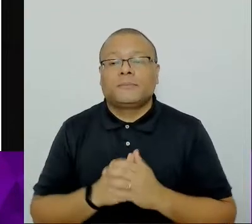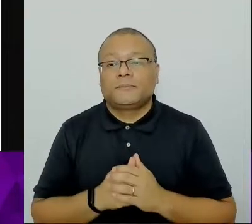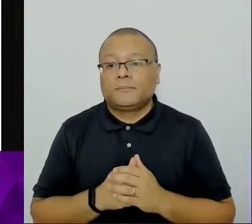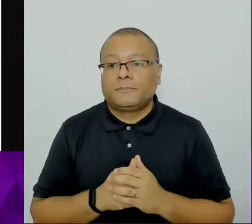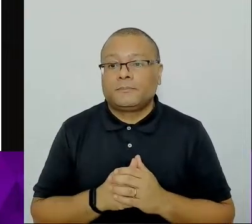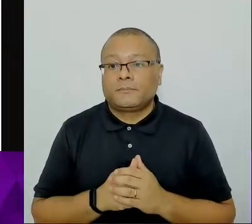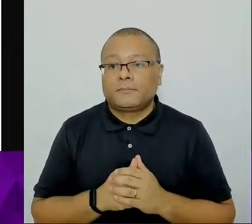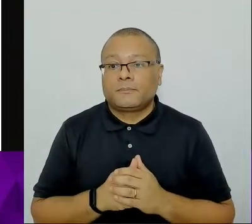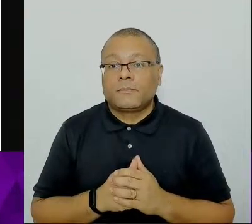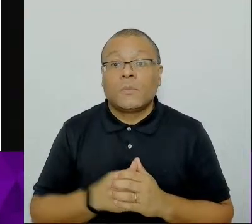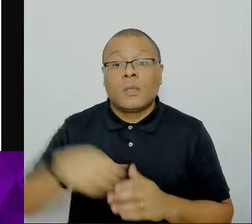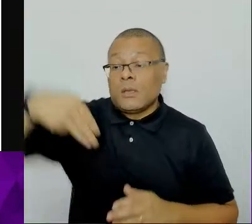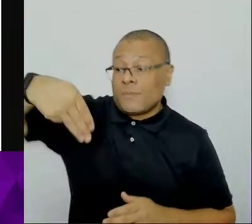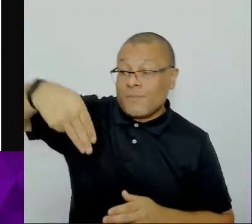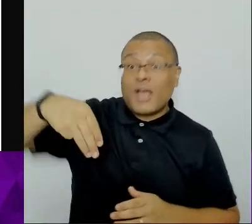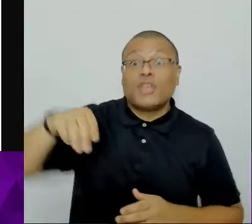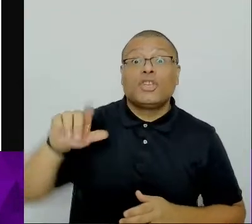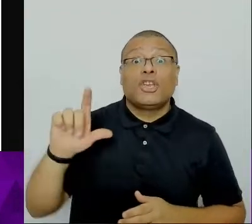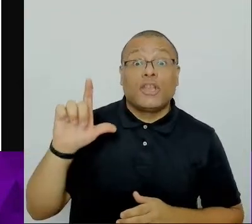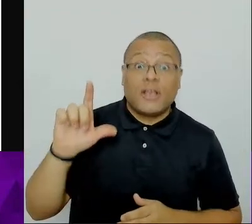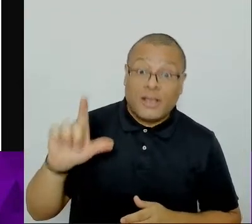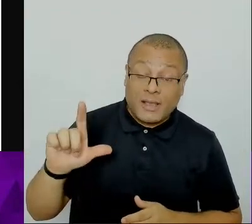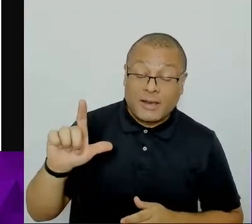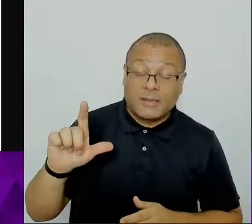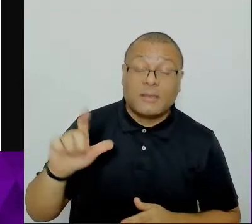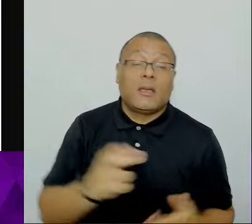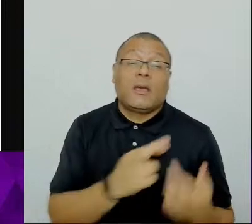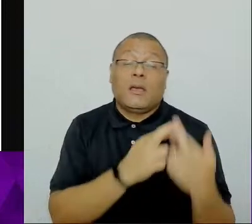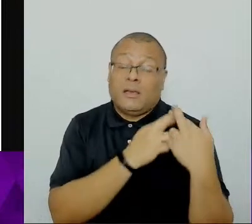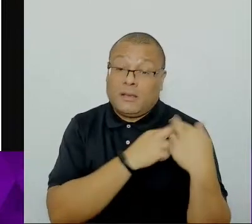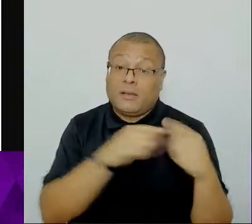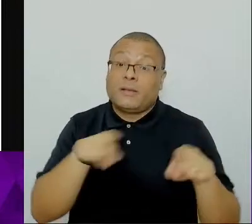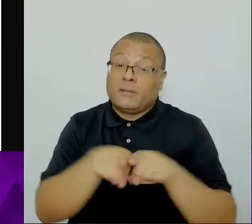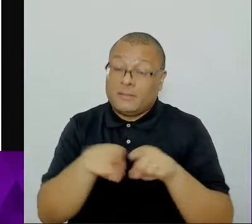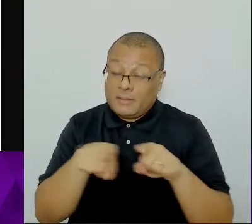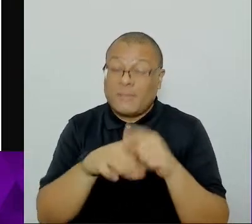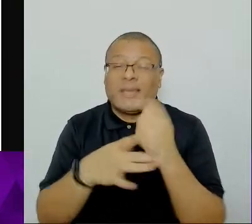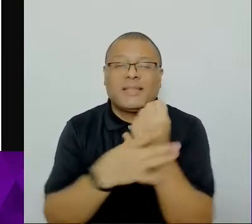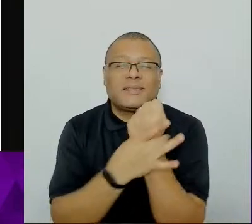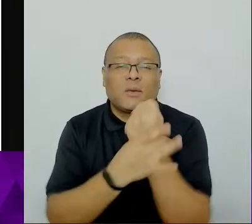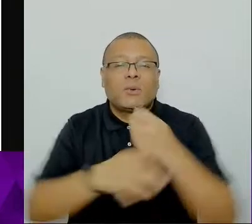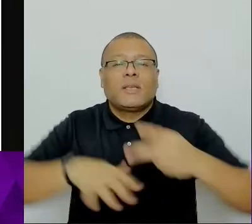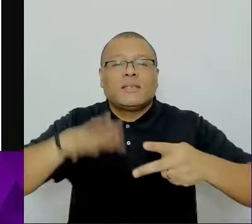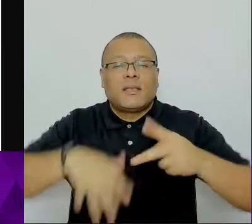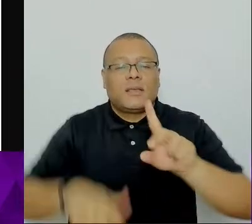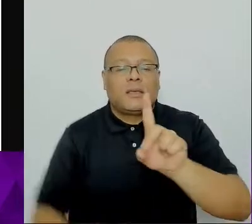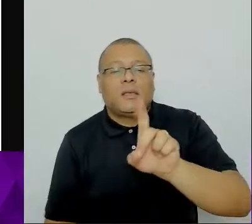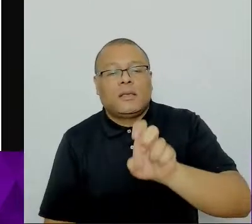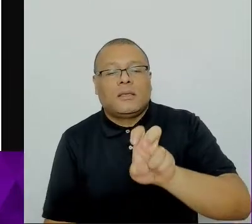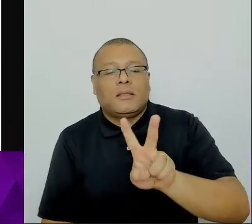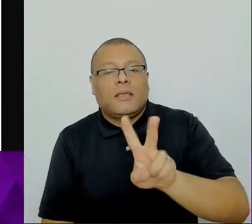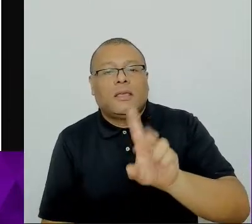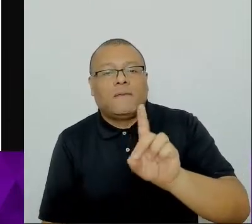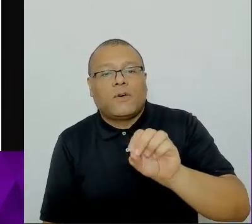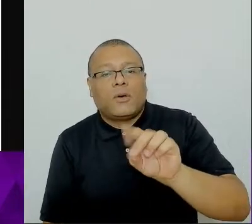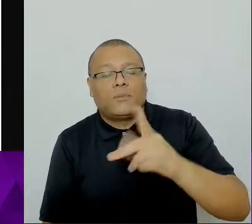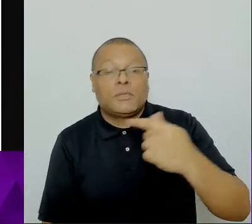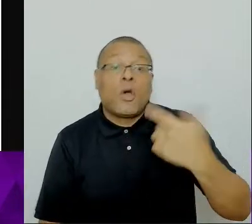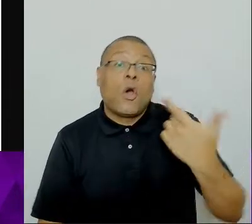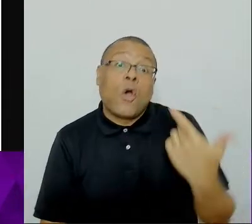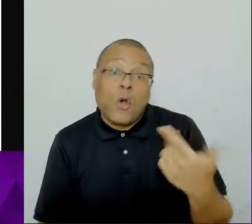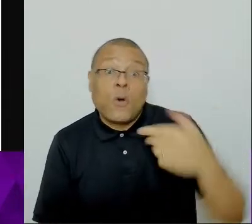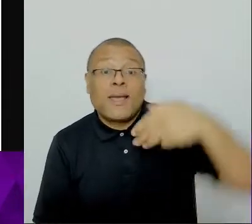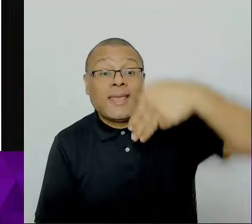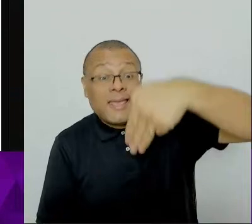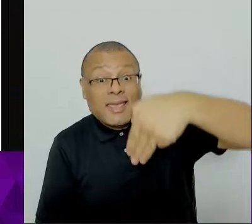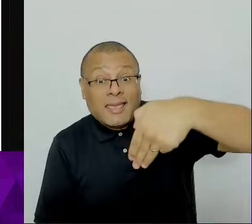de machine learning, papéis, né, a parte de DevOps, e hoje muito falado de MLOps, todos esses